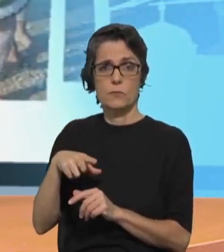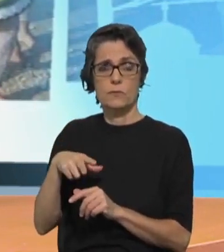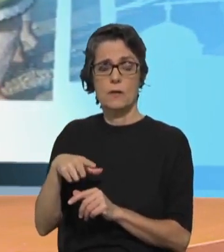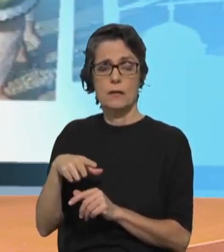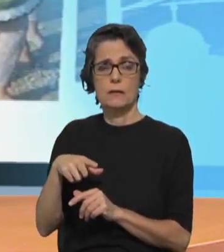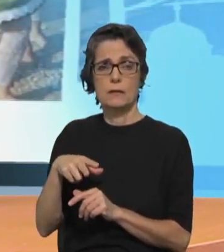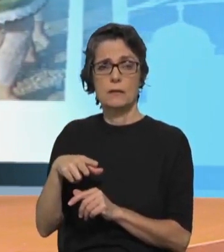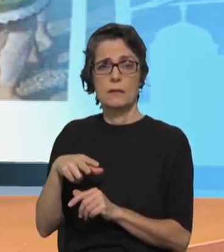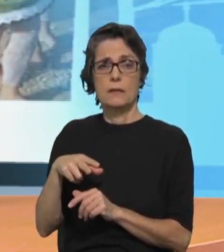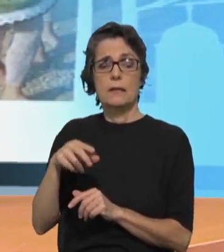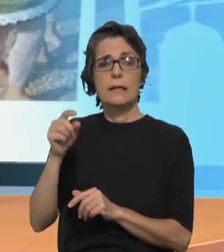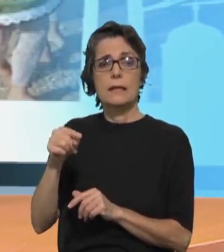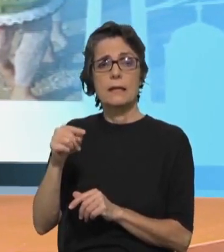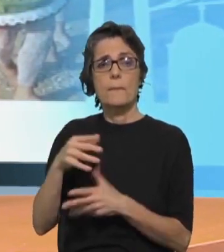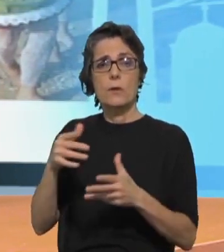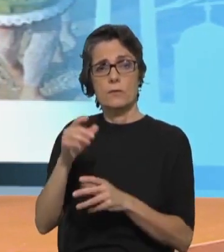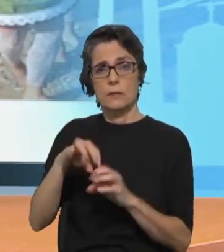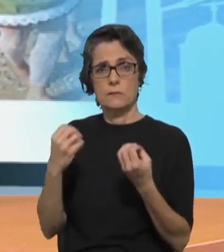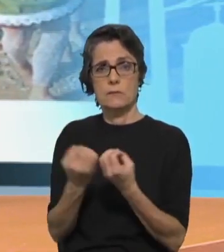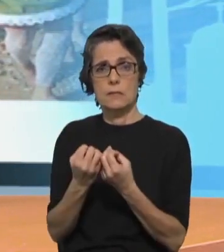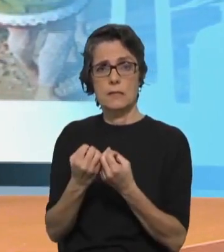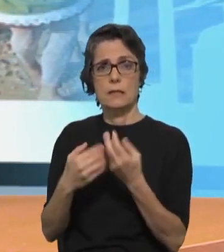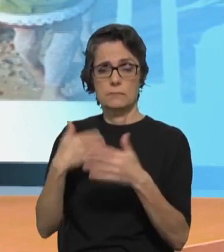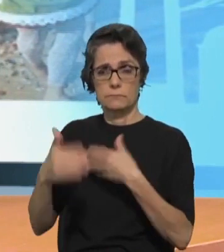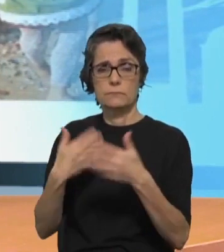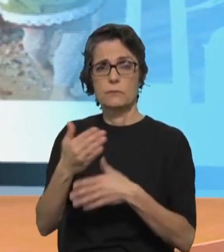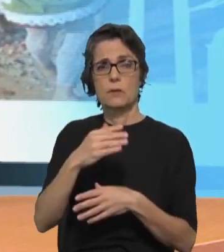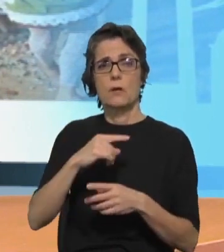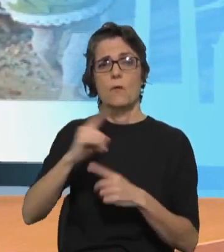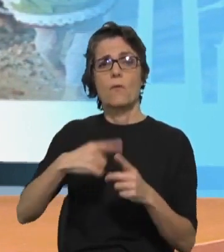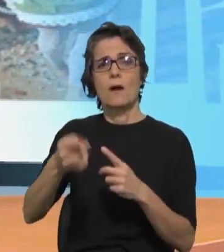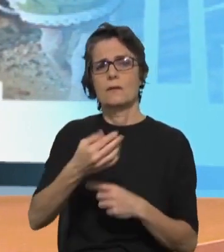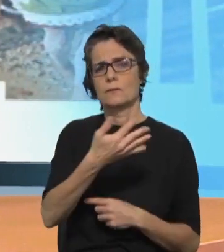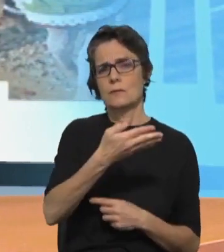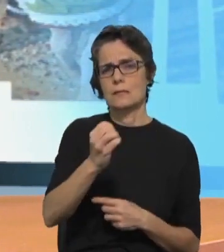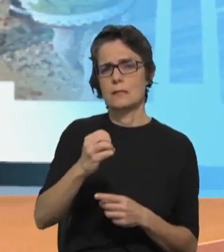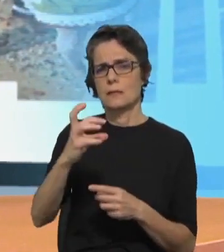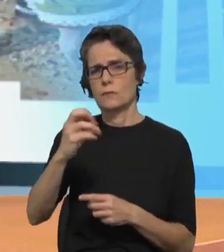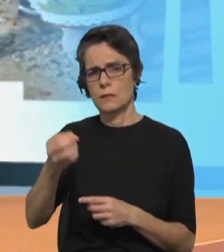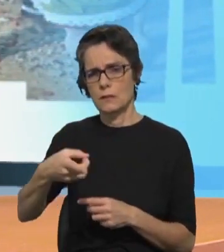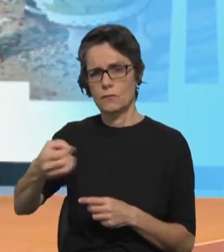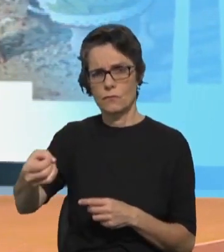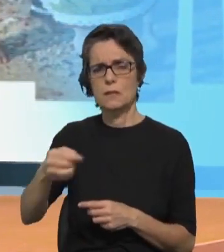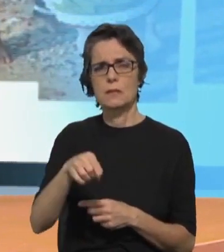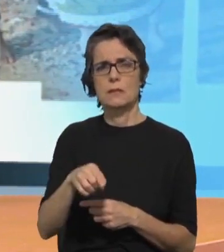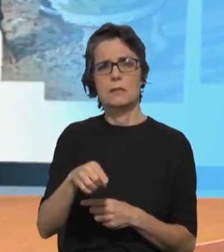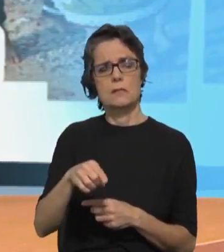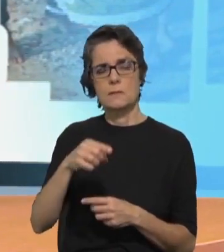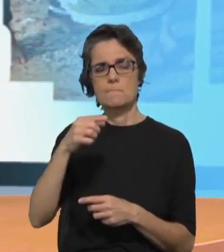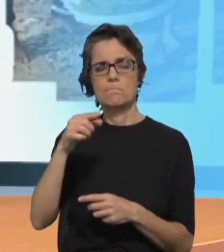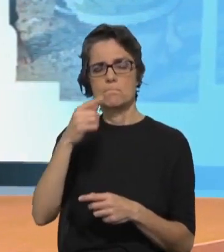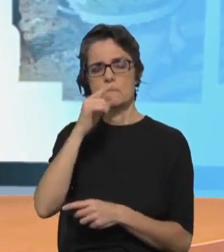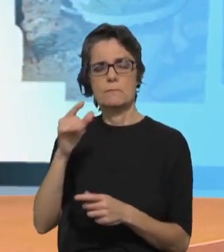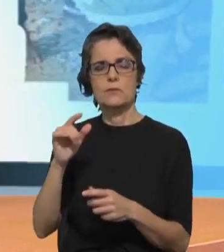na qual uma grande parte da sociedade, ao longo depois do final dos anos 70 e nos anos 80 e mesmo anos 90, se vai rever